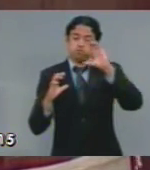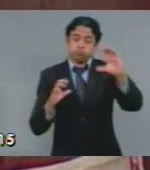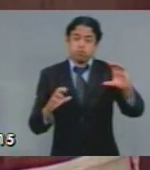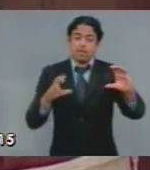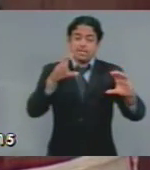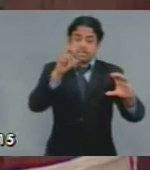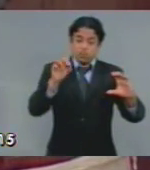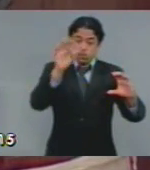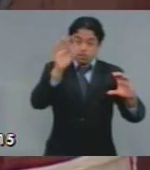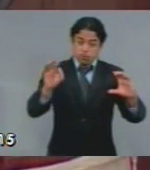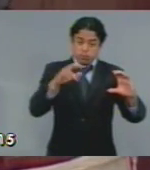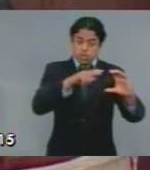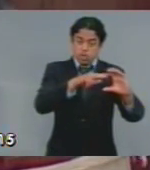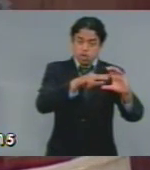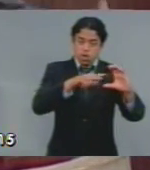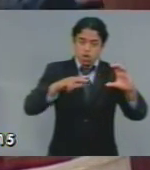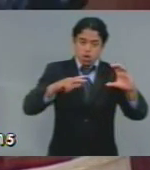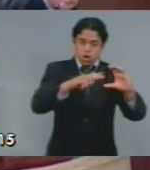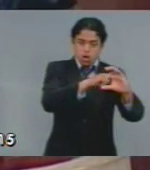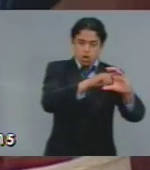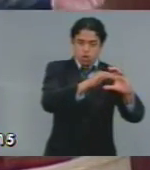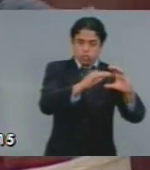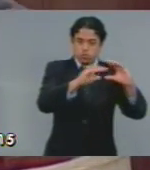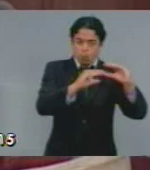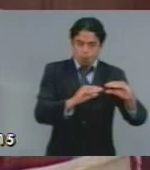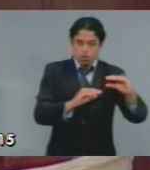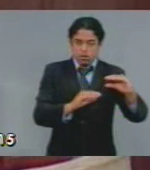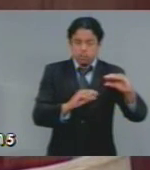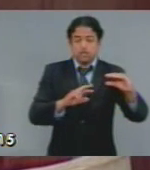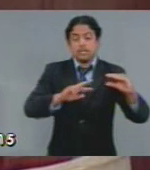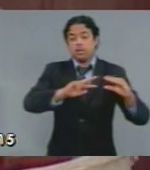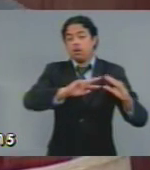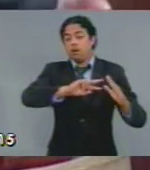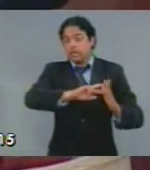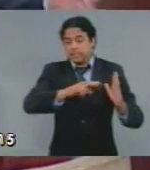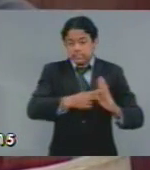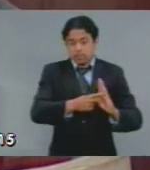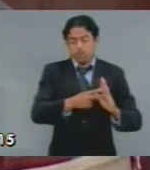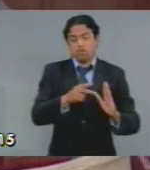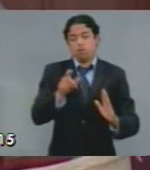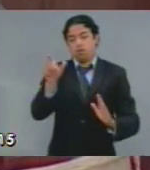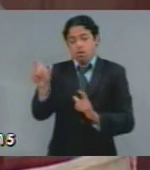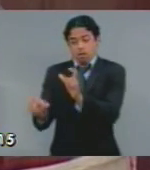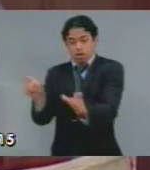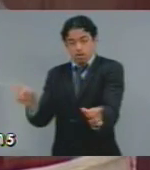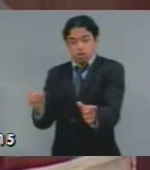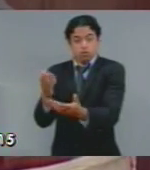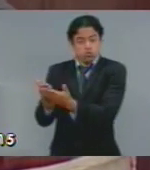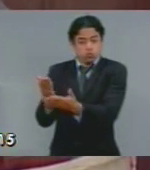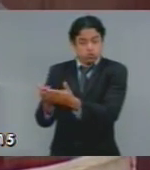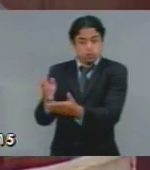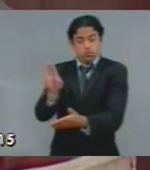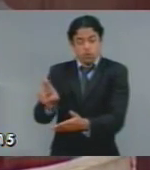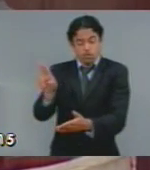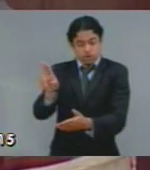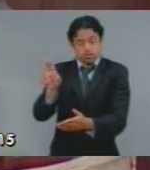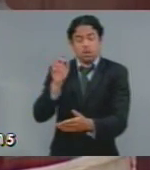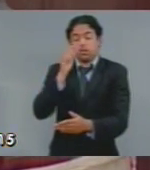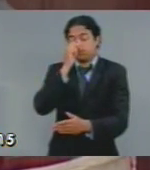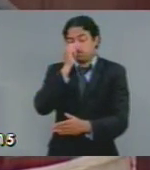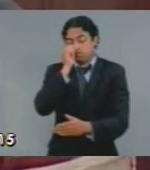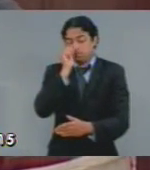daquela universidade. Obviamente, os estudantes, no seu exercício democrático,